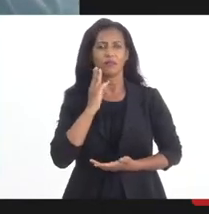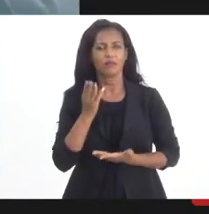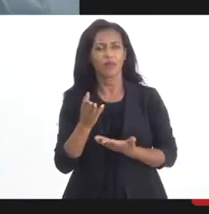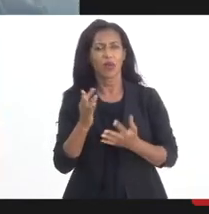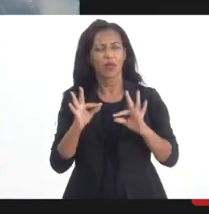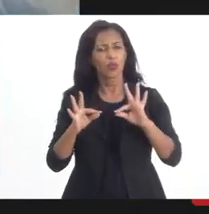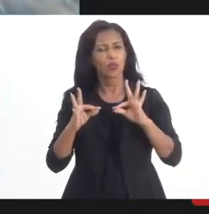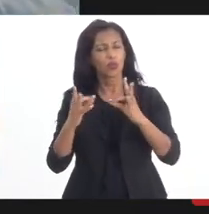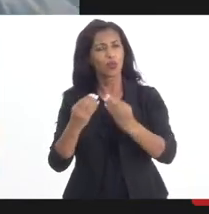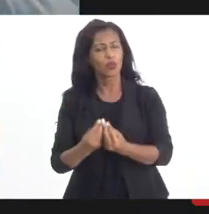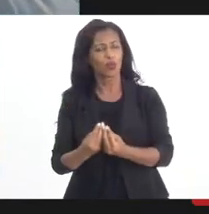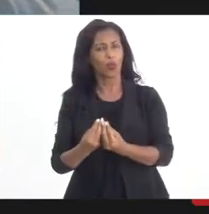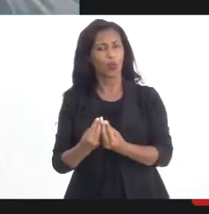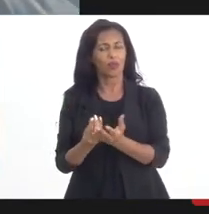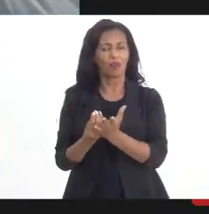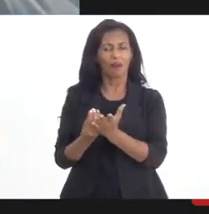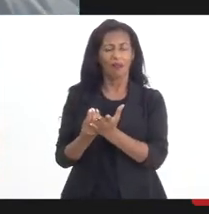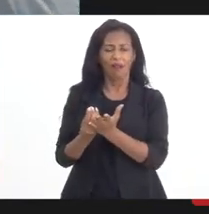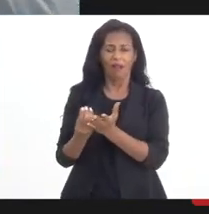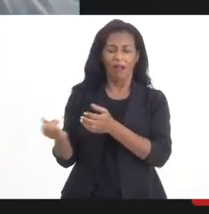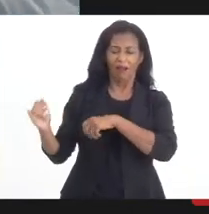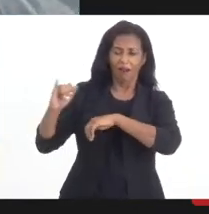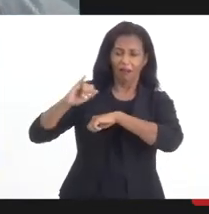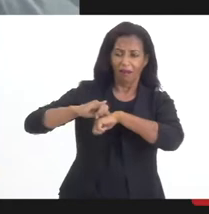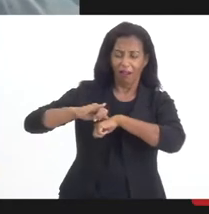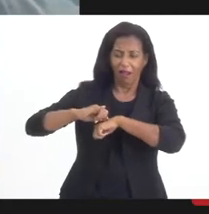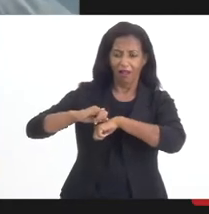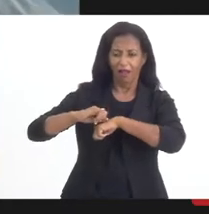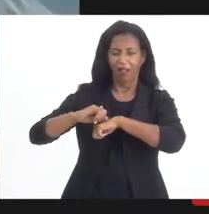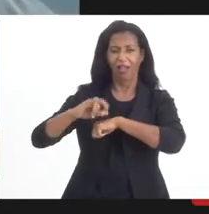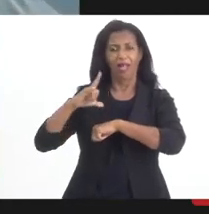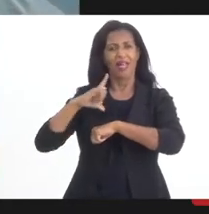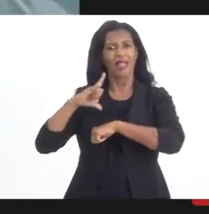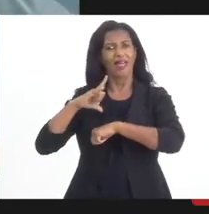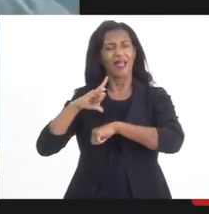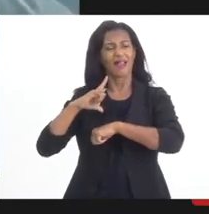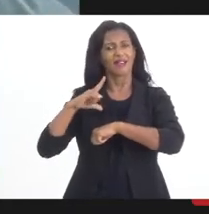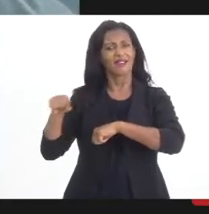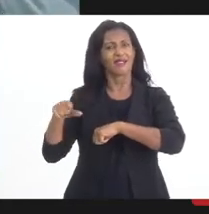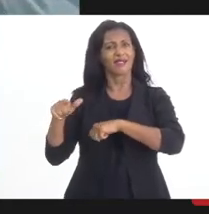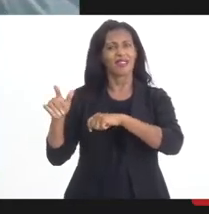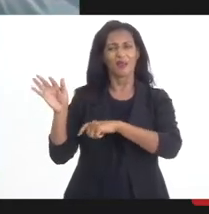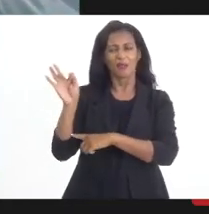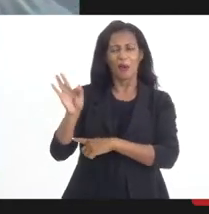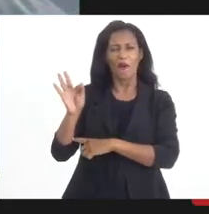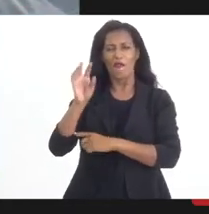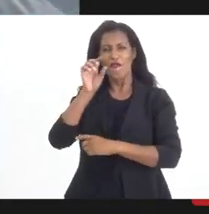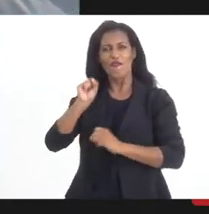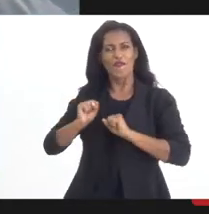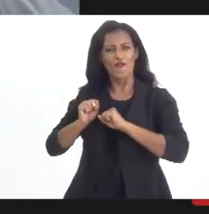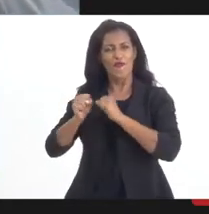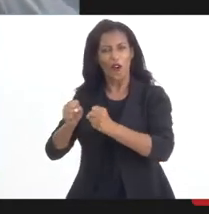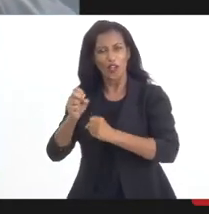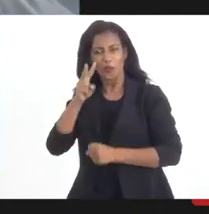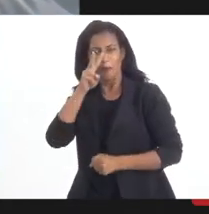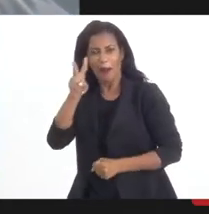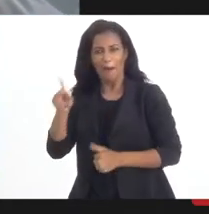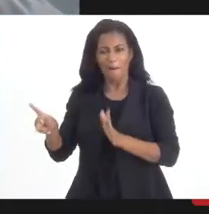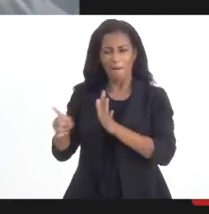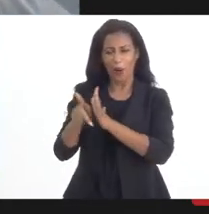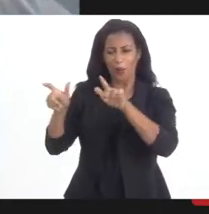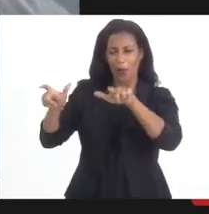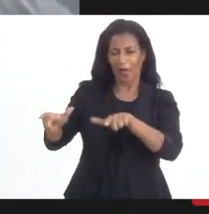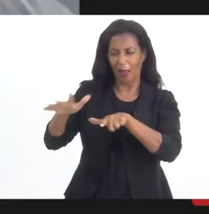toda a capital, ela tem uma instituição forte, uma instituição pública que atende a demanda da sua